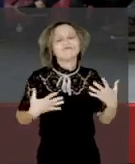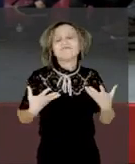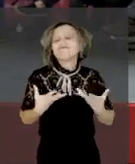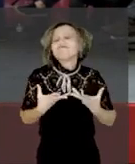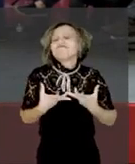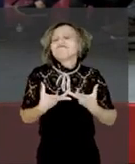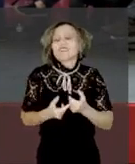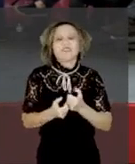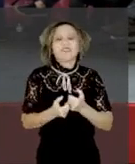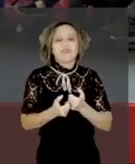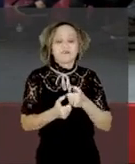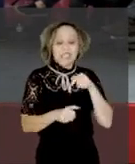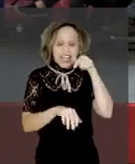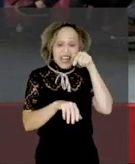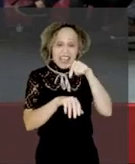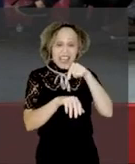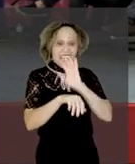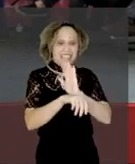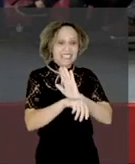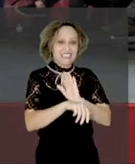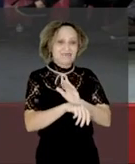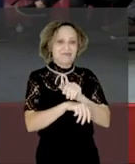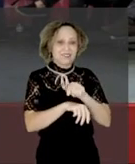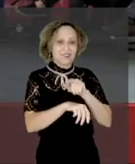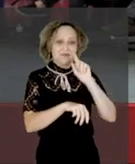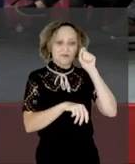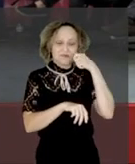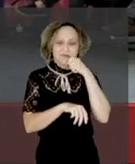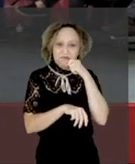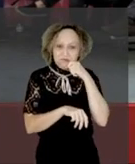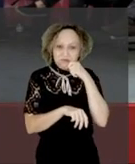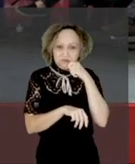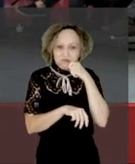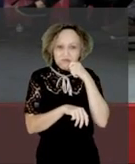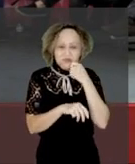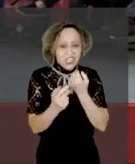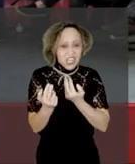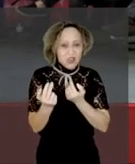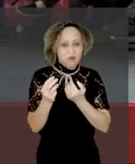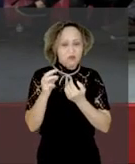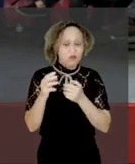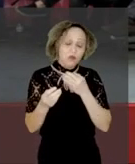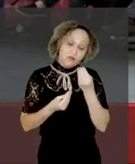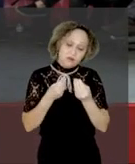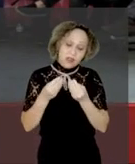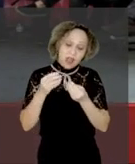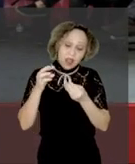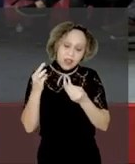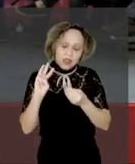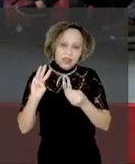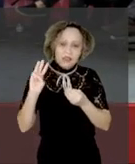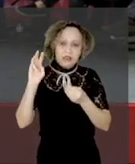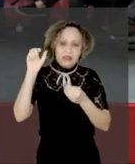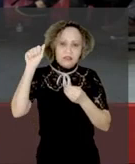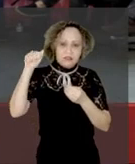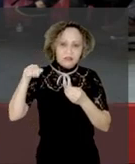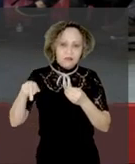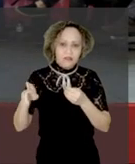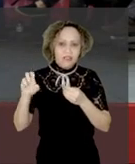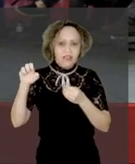e é um filme que nos chama, nos convoca, nos interpela à ação para defender a democracia